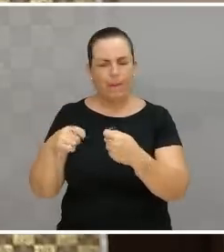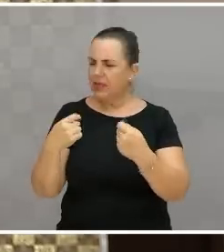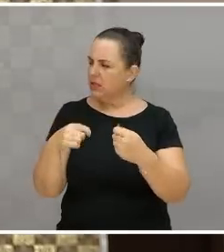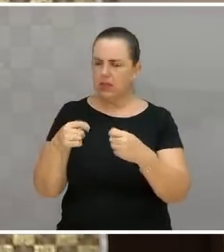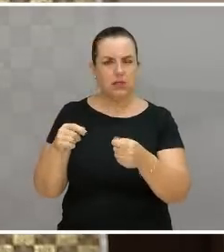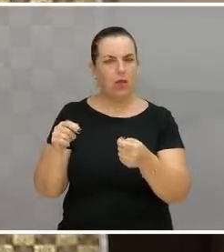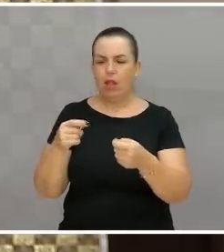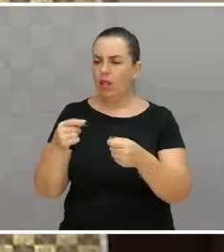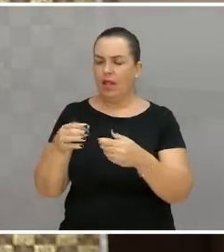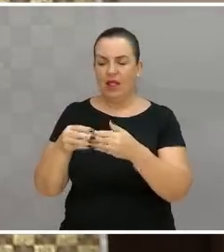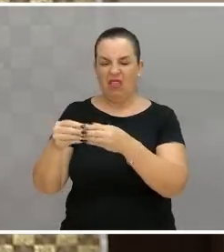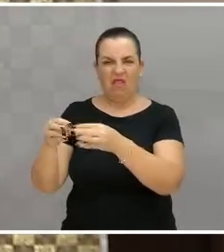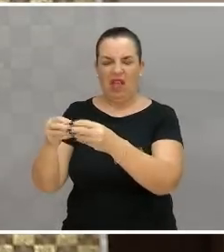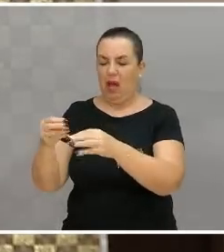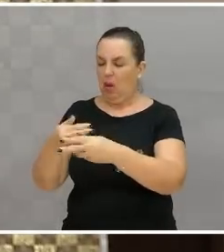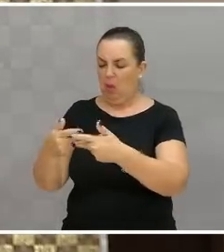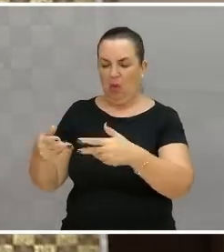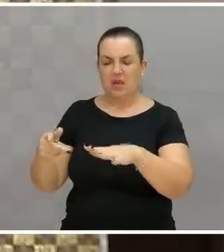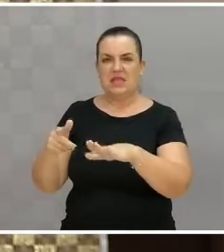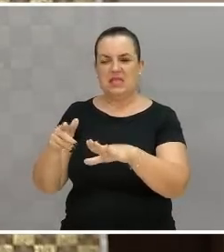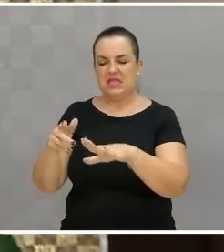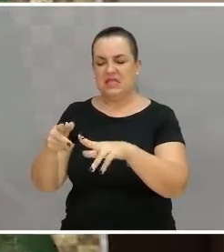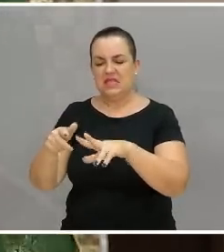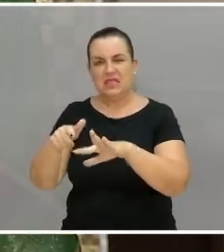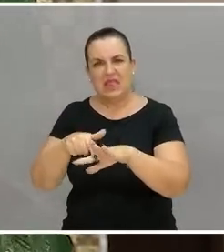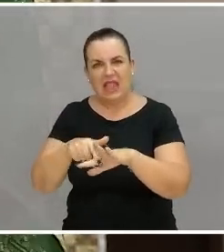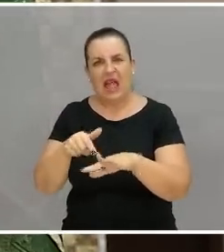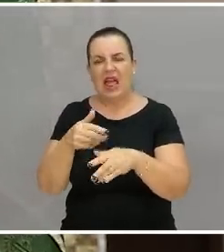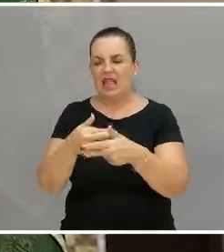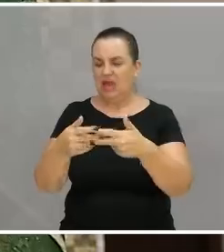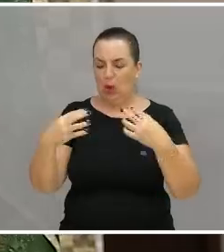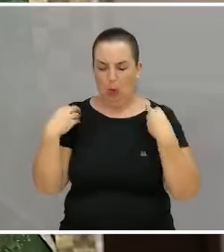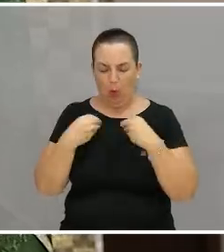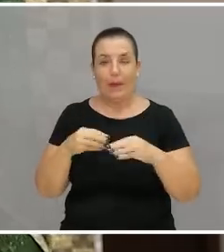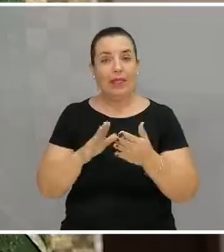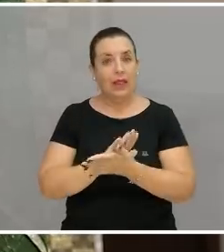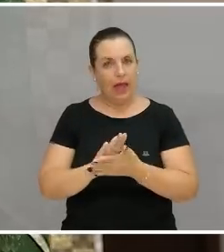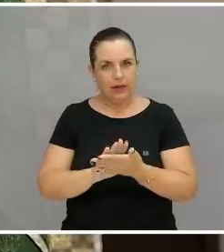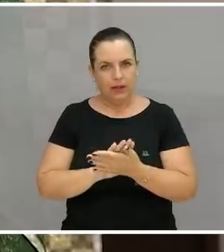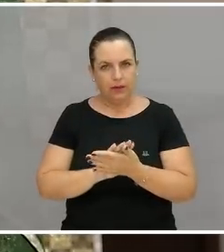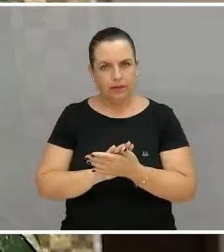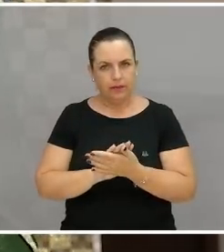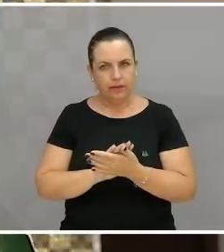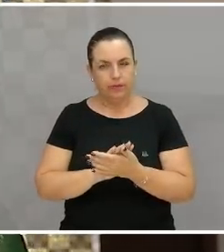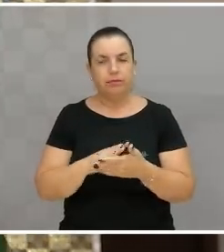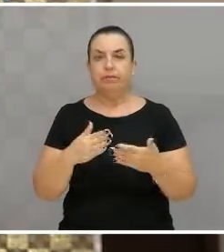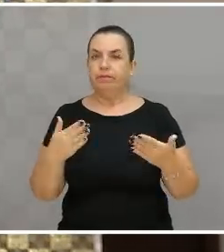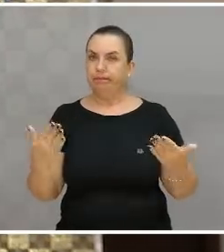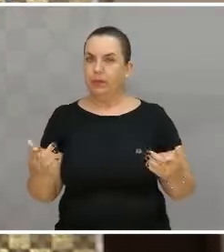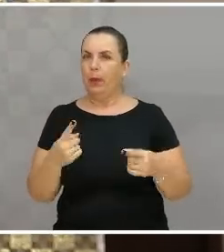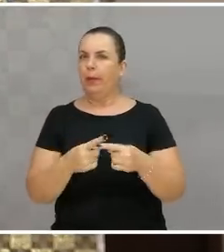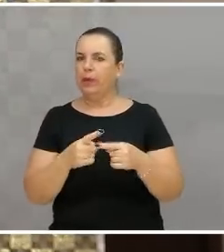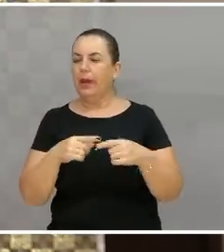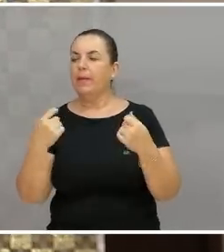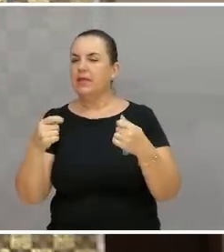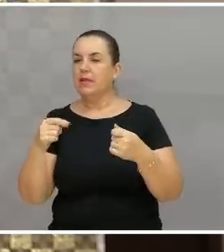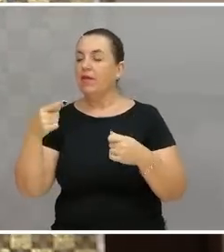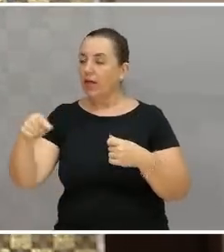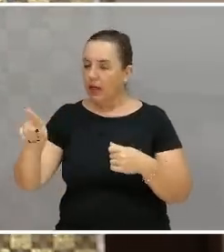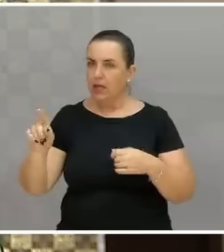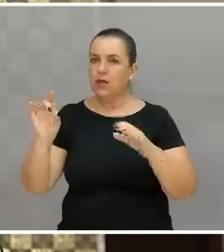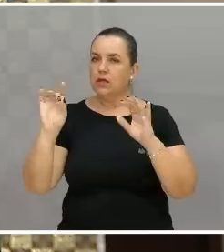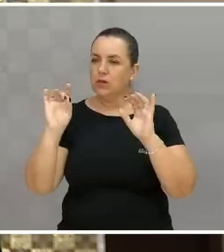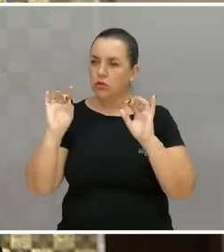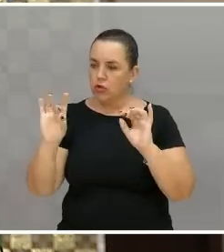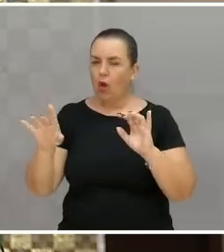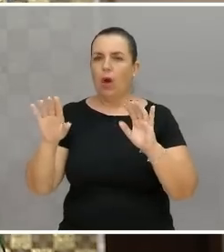vos sustento. Agora, quando é que o reino de Deus está próximo ou já está entre nós? Depende